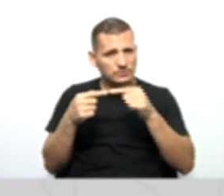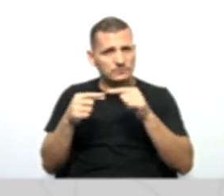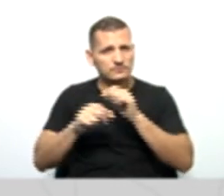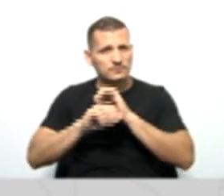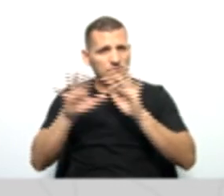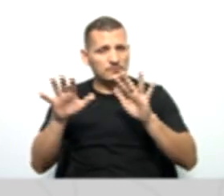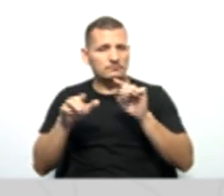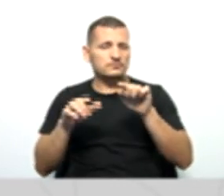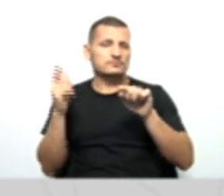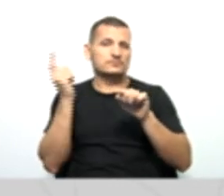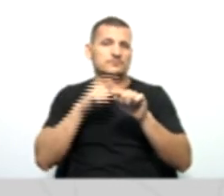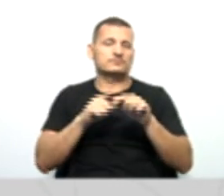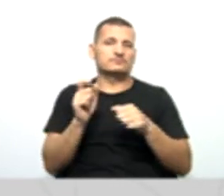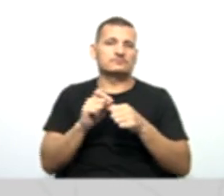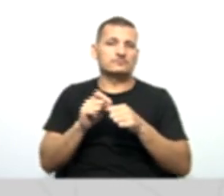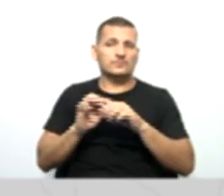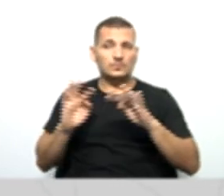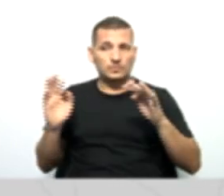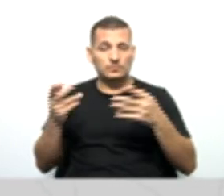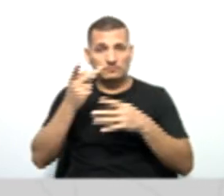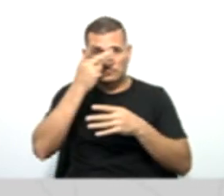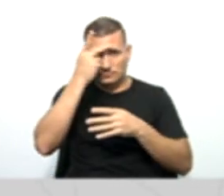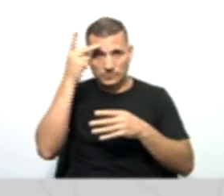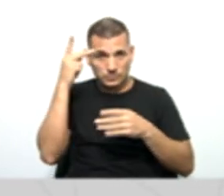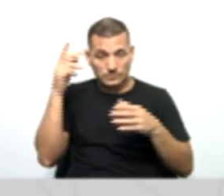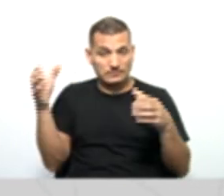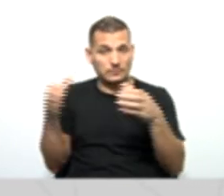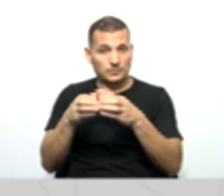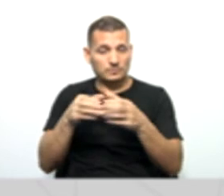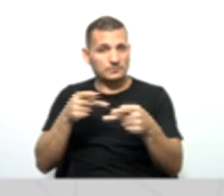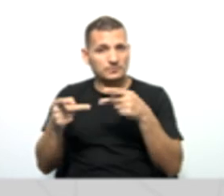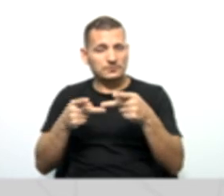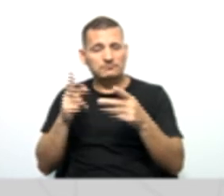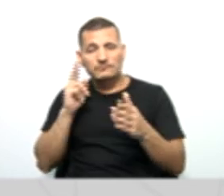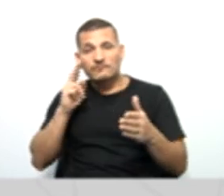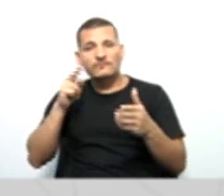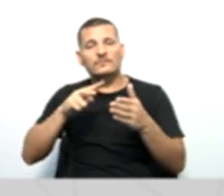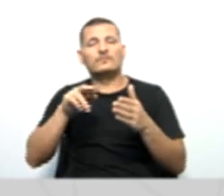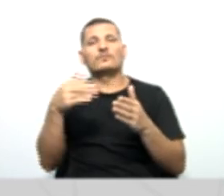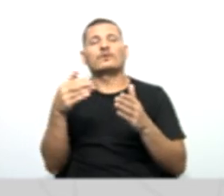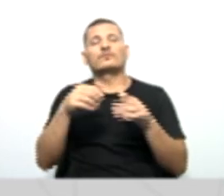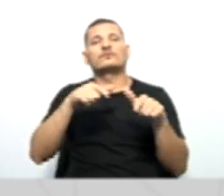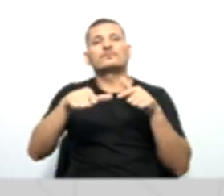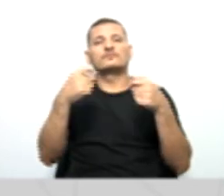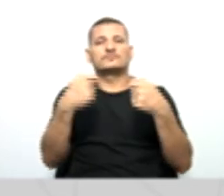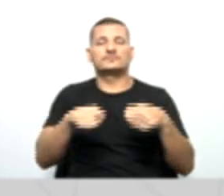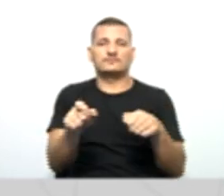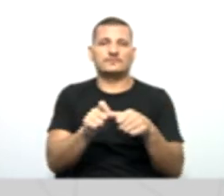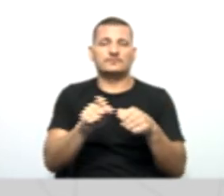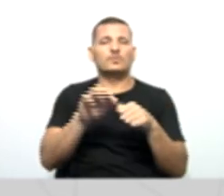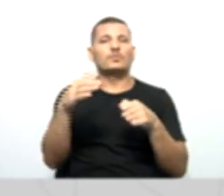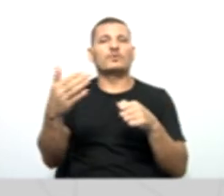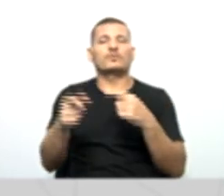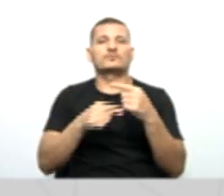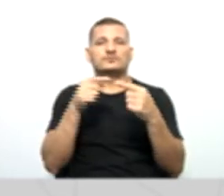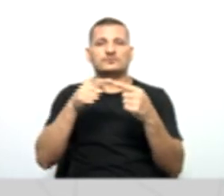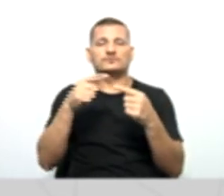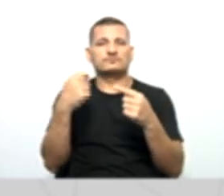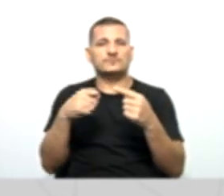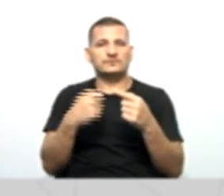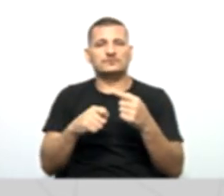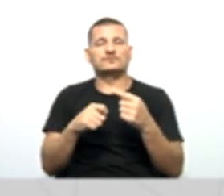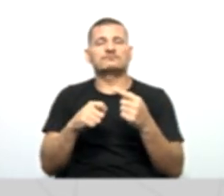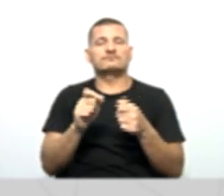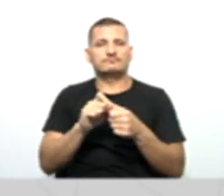fazer com que todas as pessoas envolvidas no projeto enxerguem quais são as atividades que têm que ser feitas, quais são os objetivos que a gente tem que